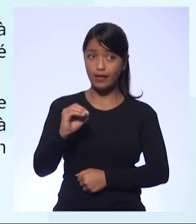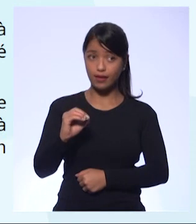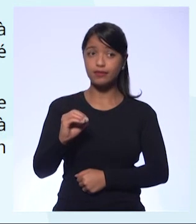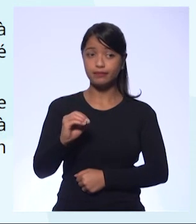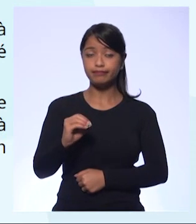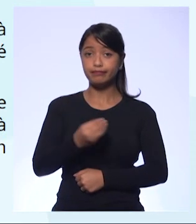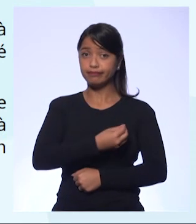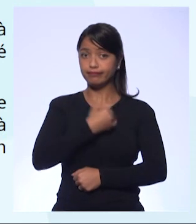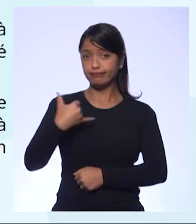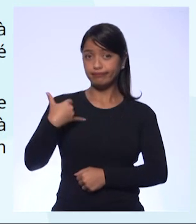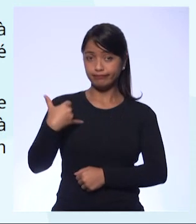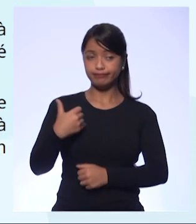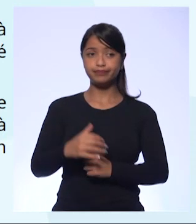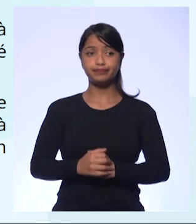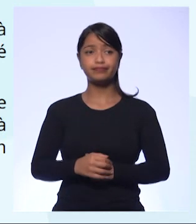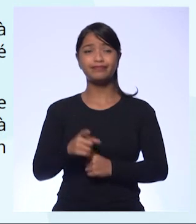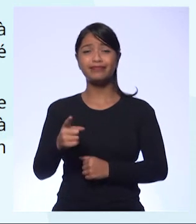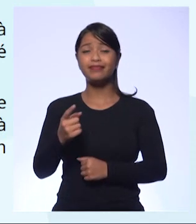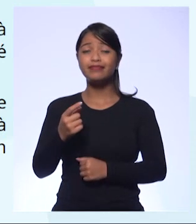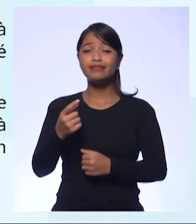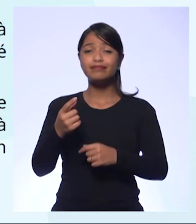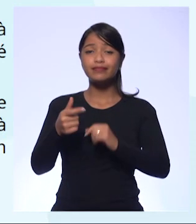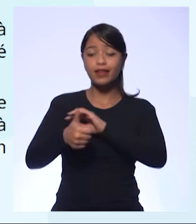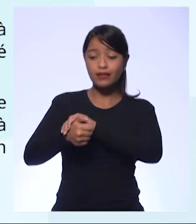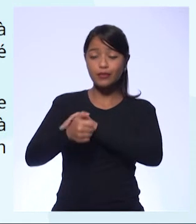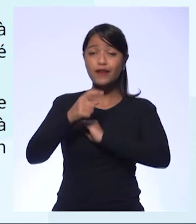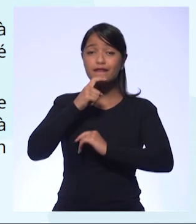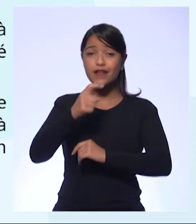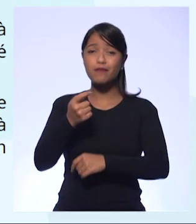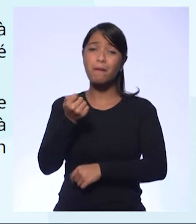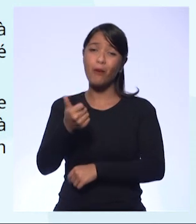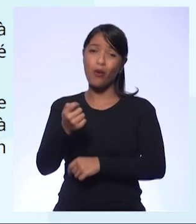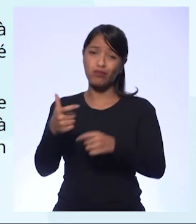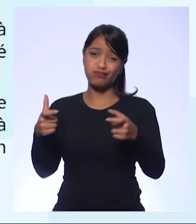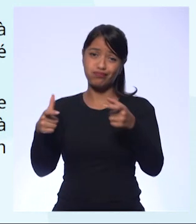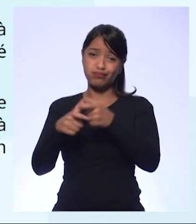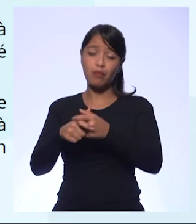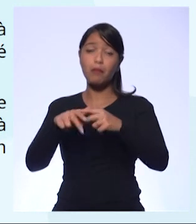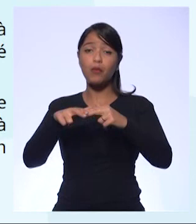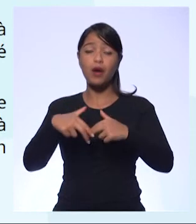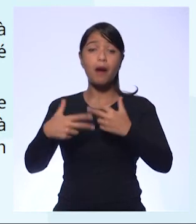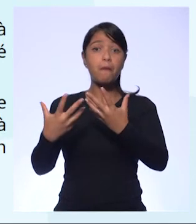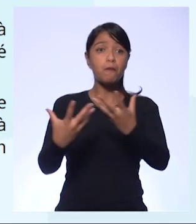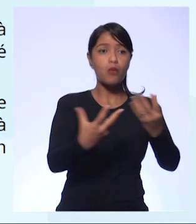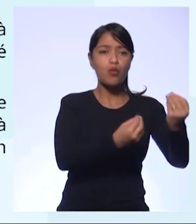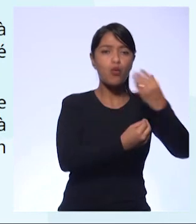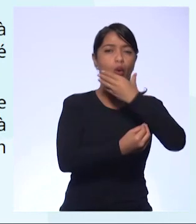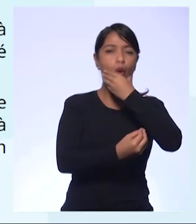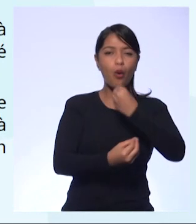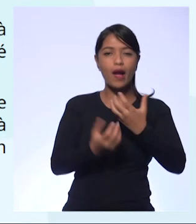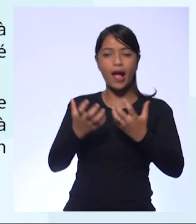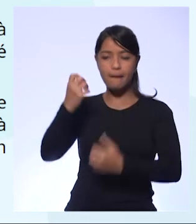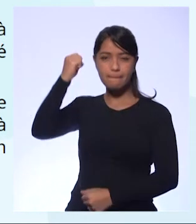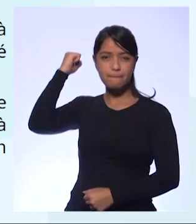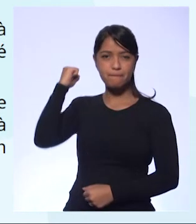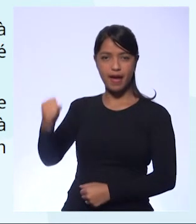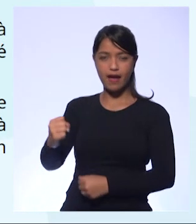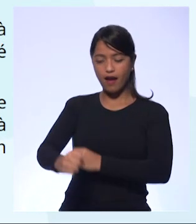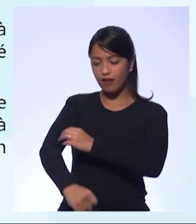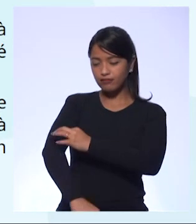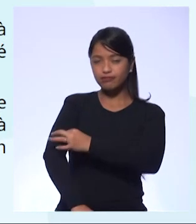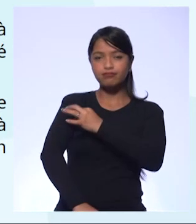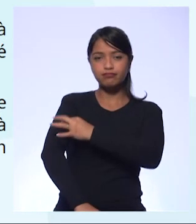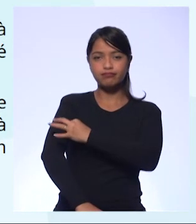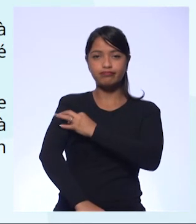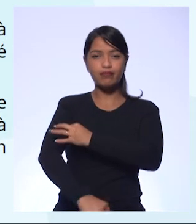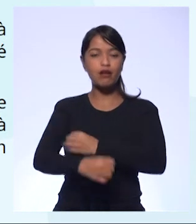couro, casca e carne desses animais. A carne é muito usada em sopas. Muitas tartarugas verdes morrem em